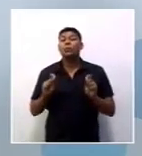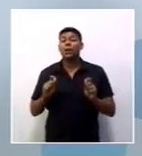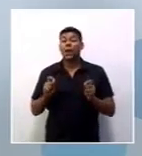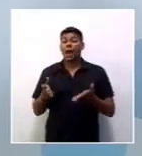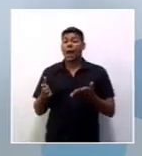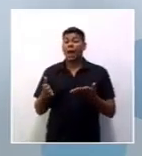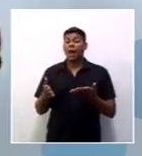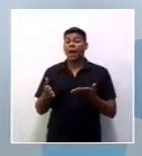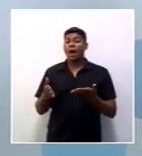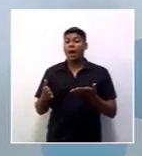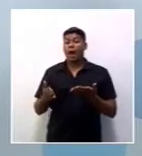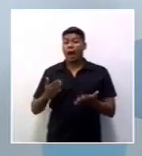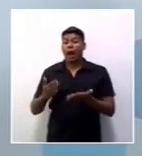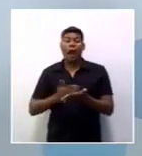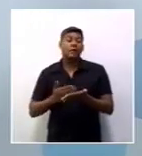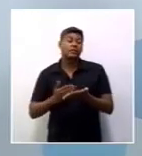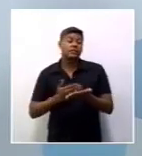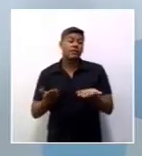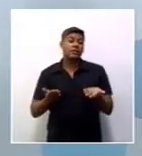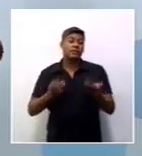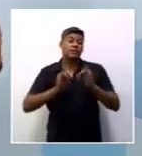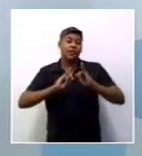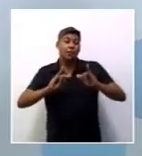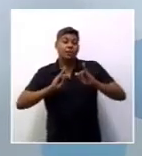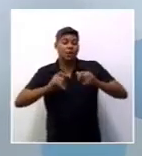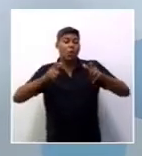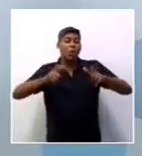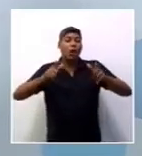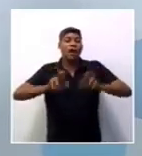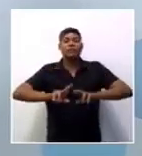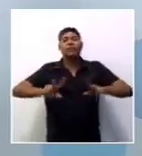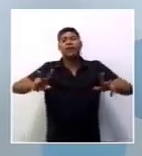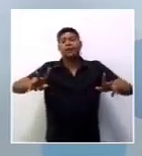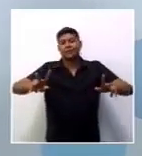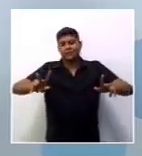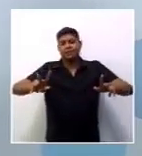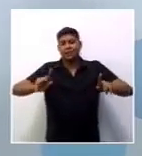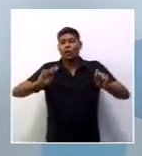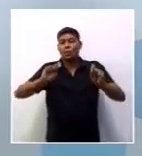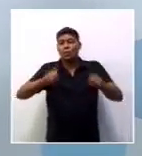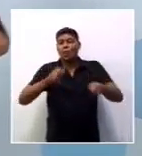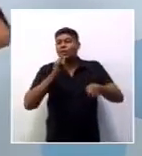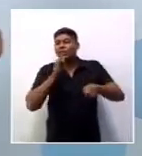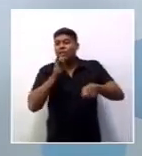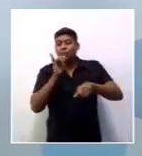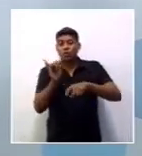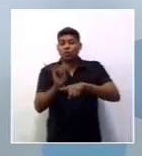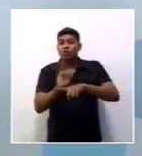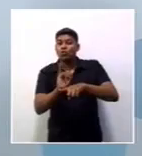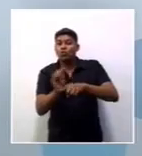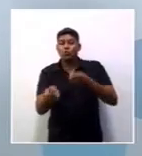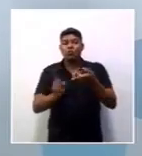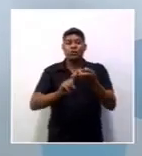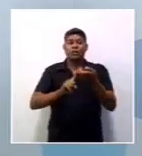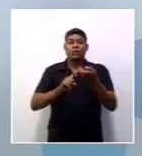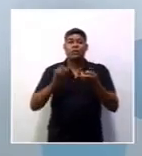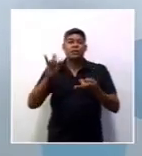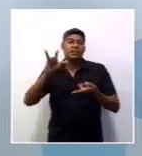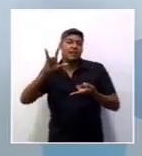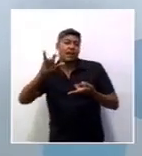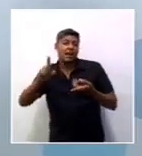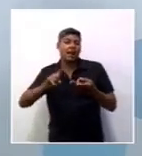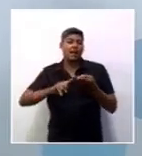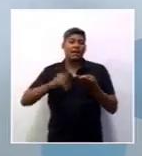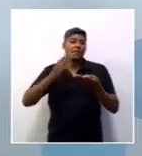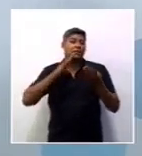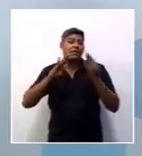Muitas vezes, para cada um de nós, essas fake news vêm de lugares diferentes. Então, elas podem vir do YouTube, elas podem vir do Instagram, do Facebook, ou